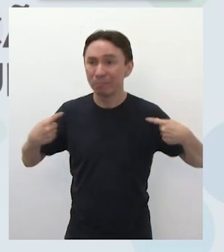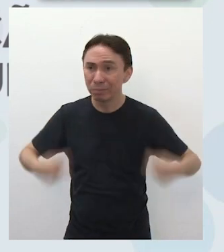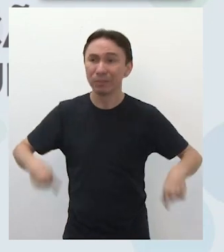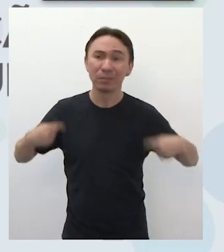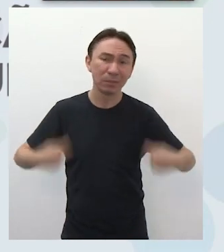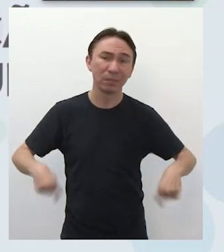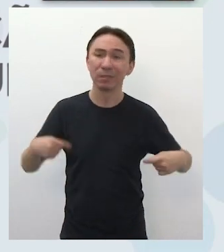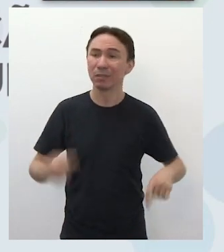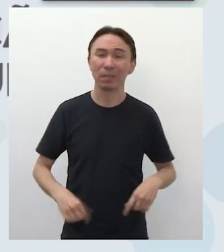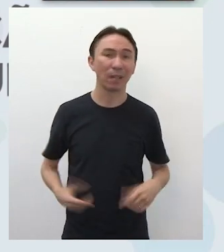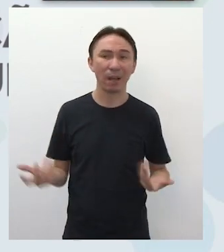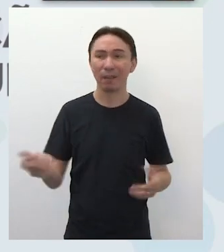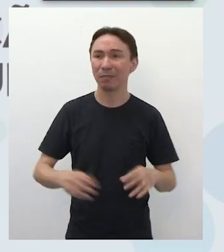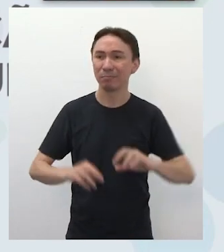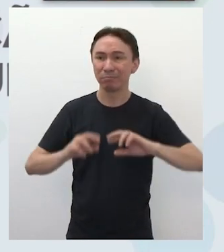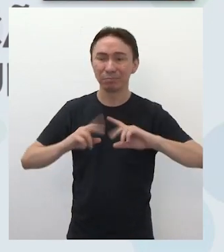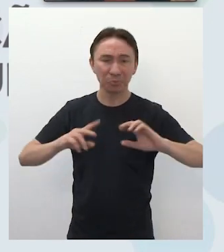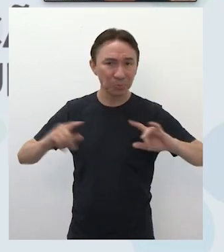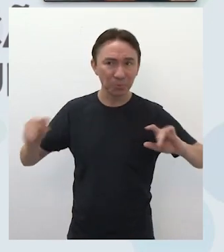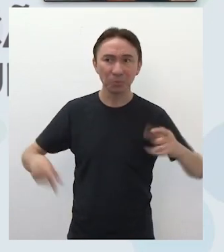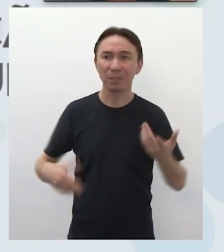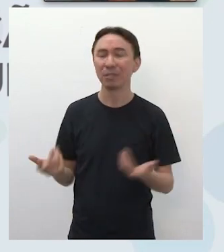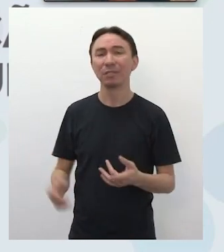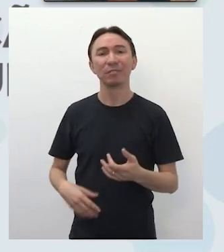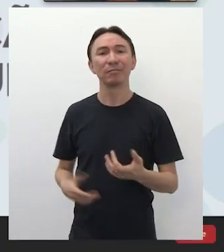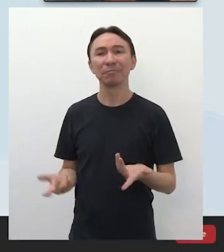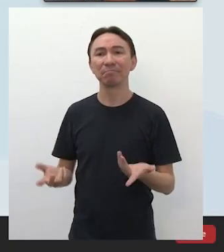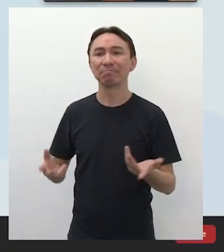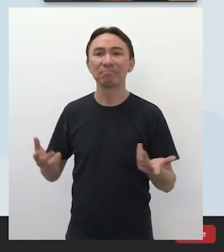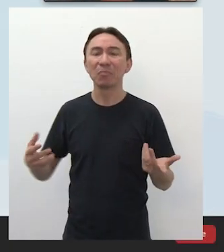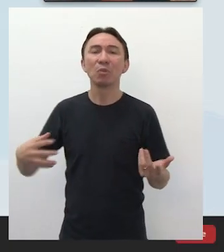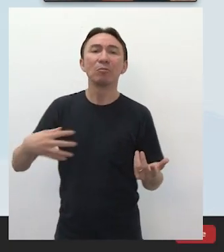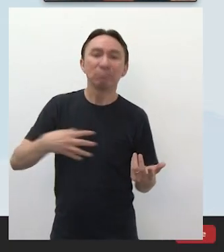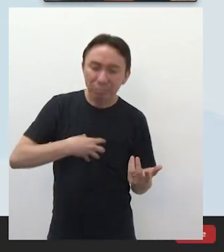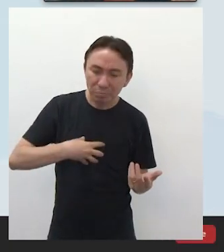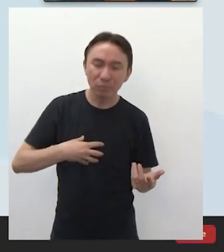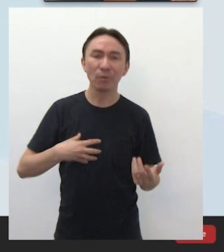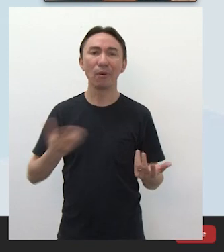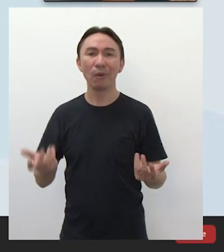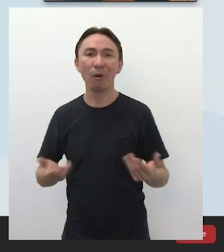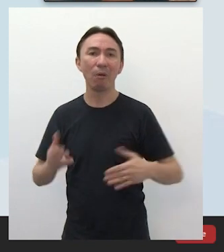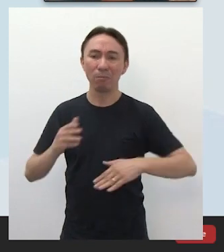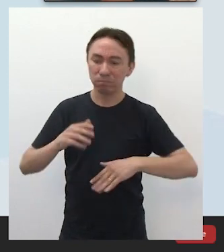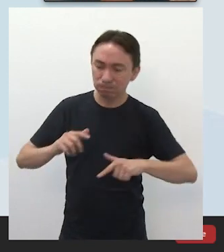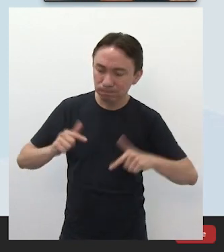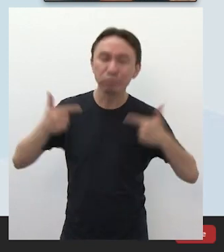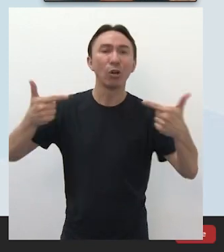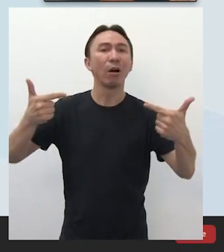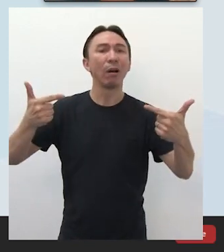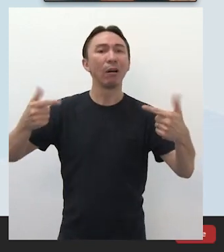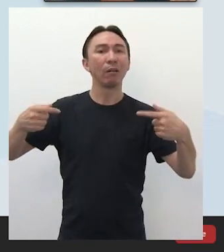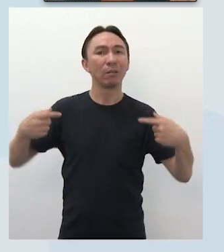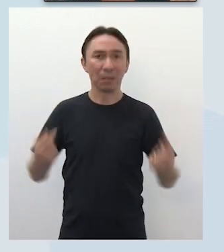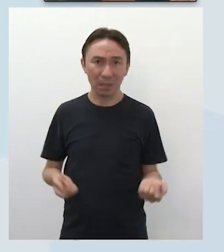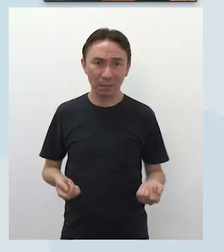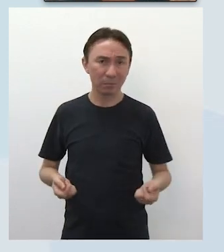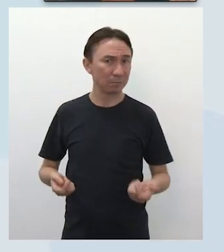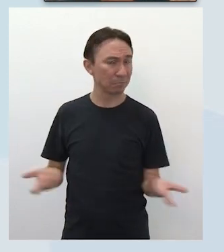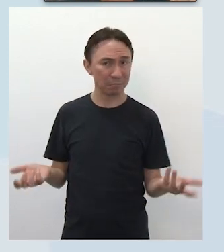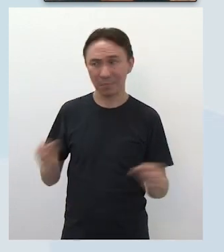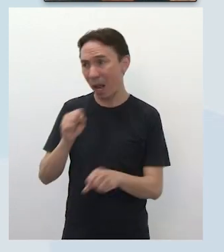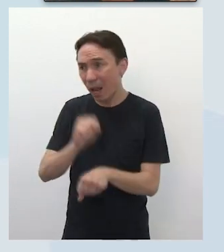nossas ações, né, as nossas posturas. Então, a gente sempre espera uma devolutiva de alguém,